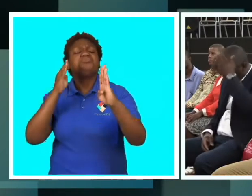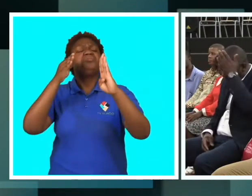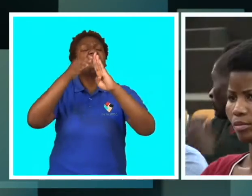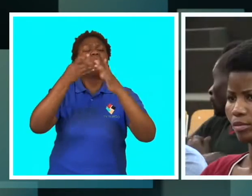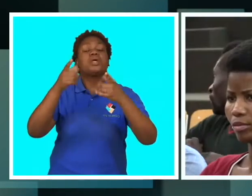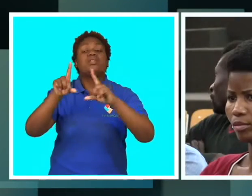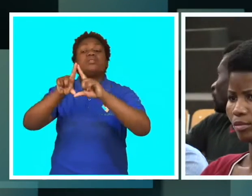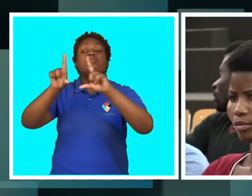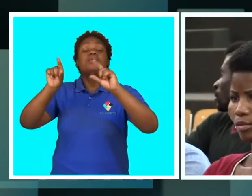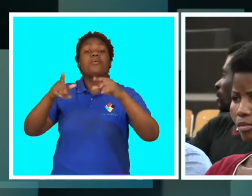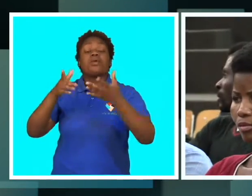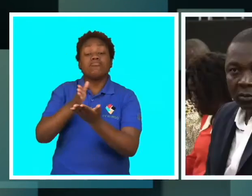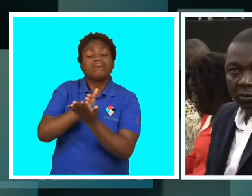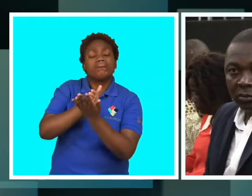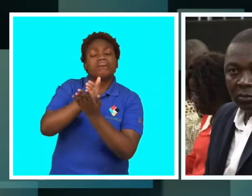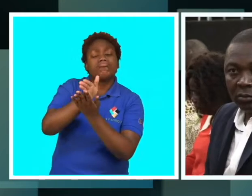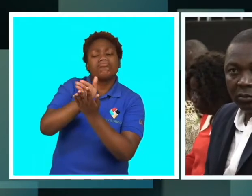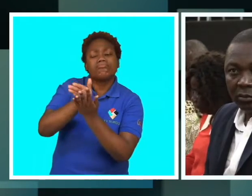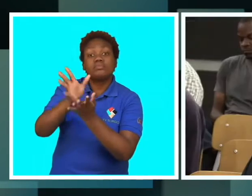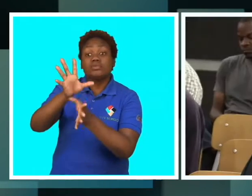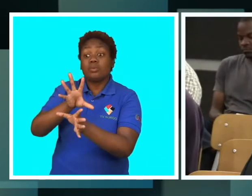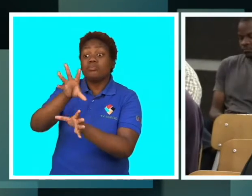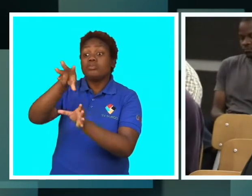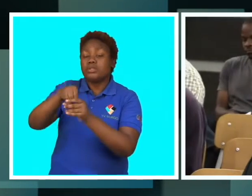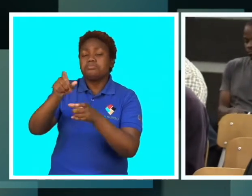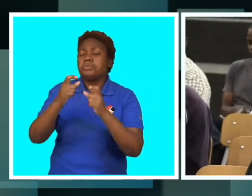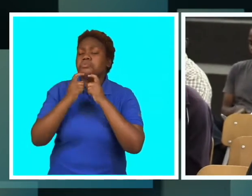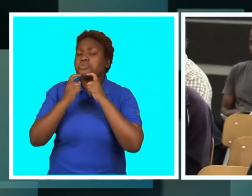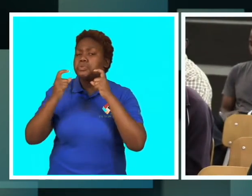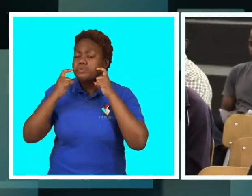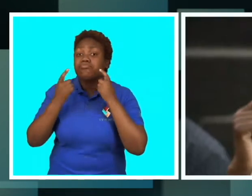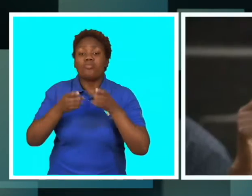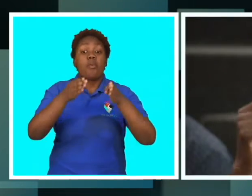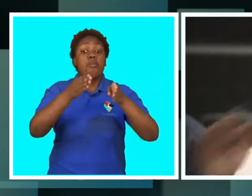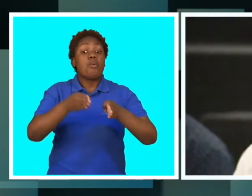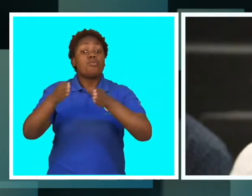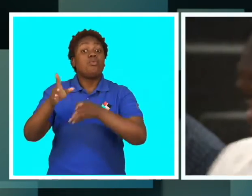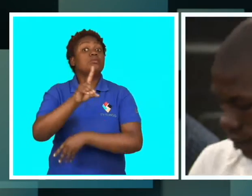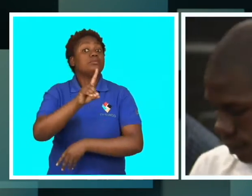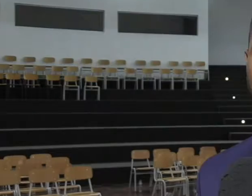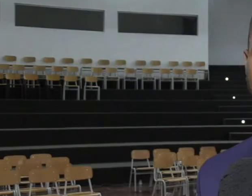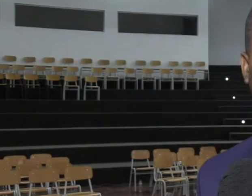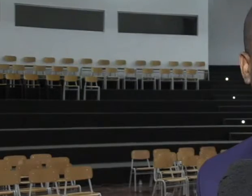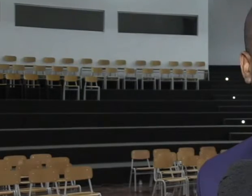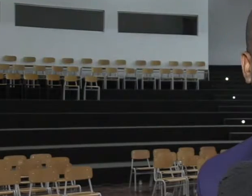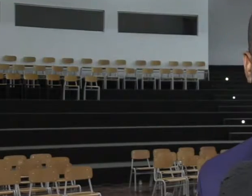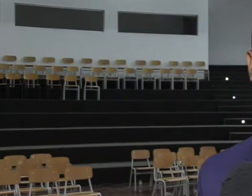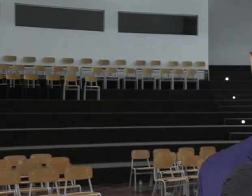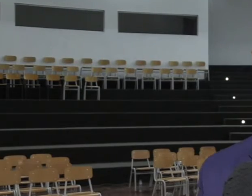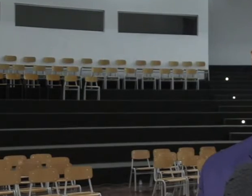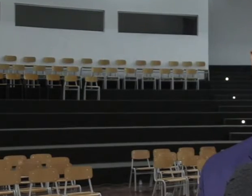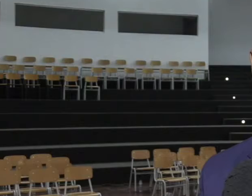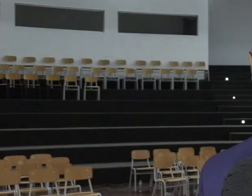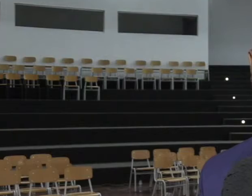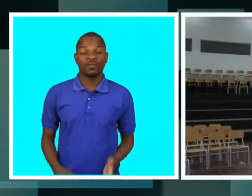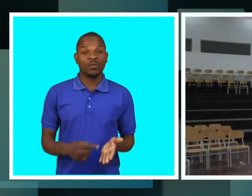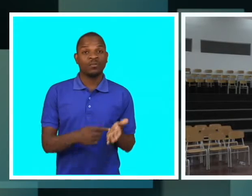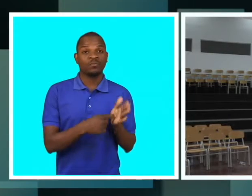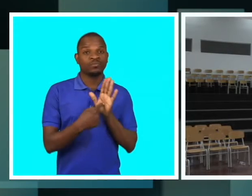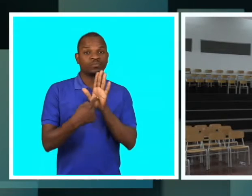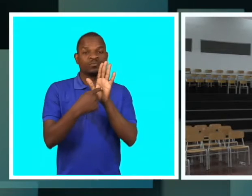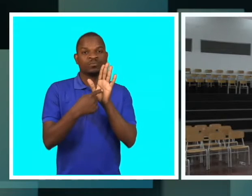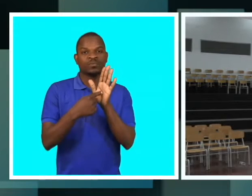num seminário realizado na cidade de Maputo, com o objetivo de refletir sobre as dinâmicas da inclusão social em Moçambique.